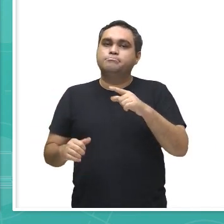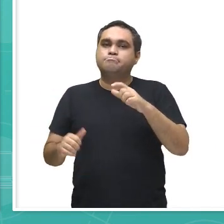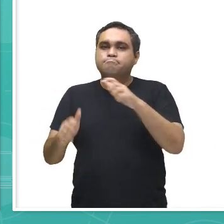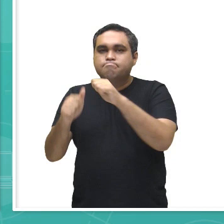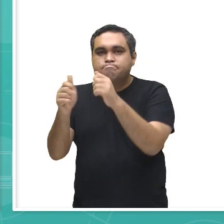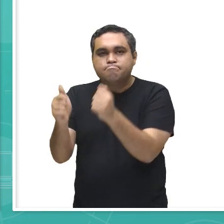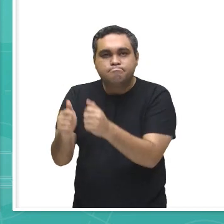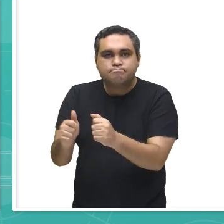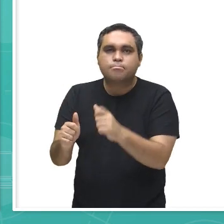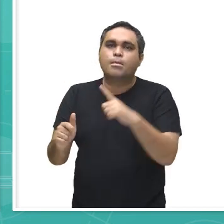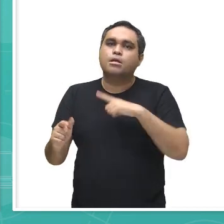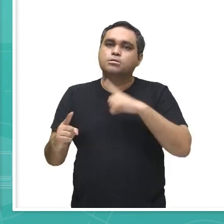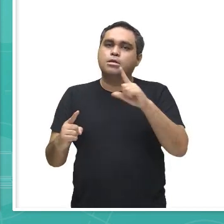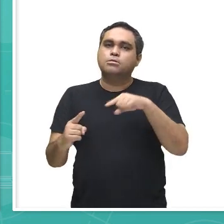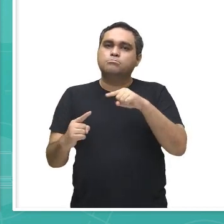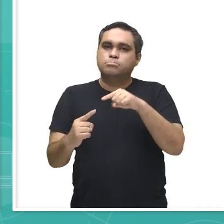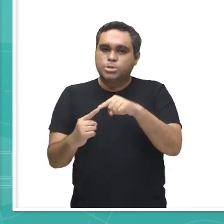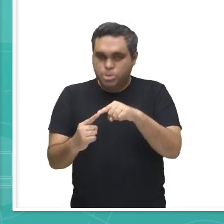utilidade.